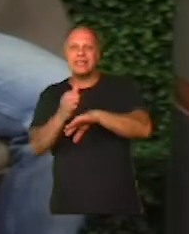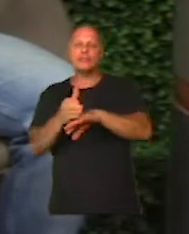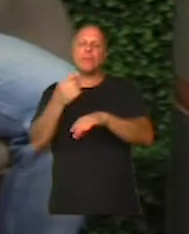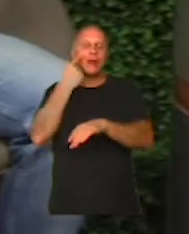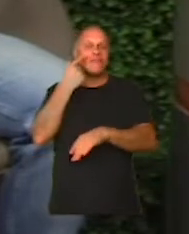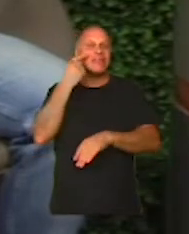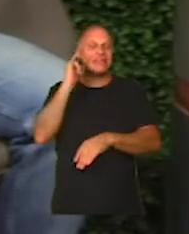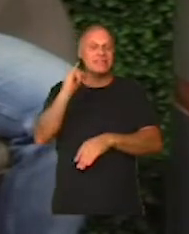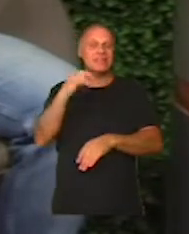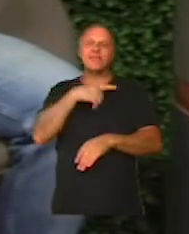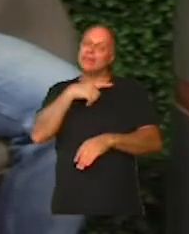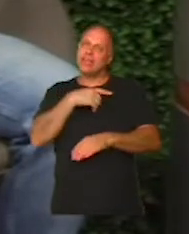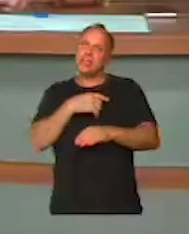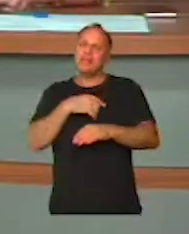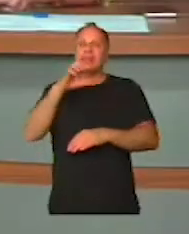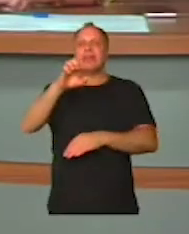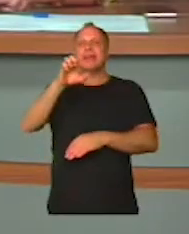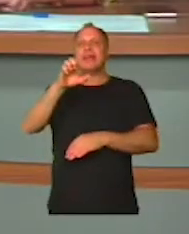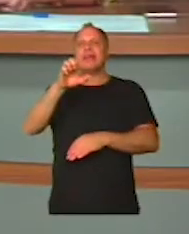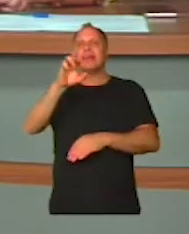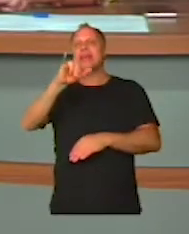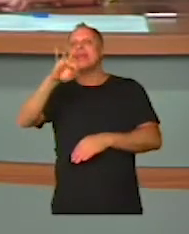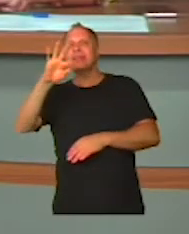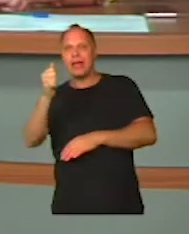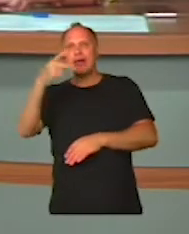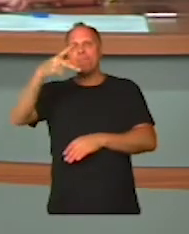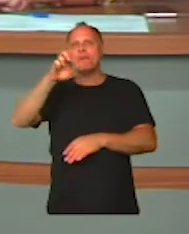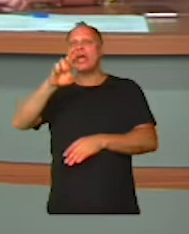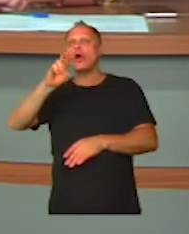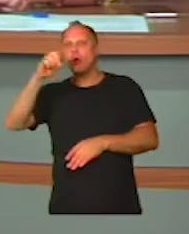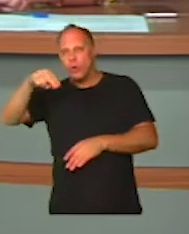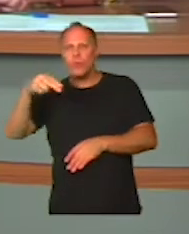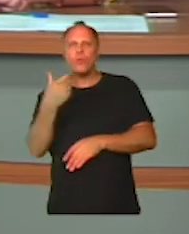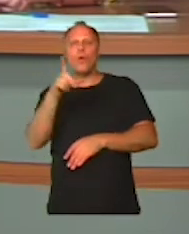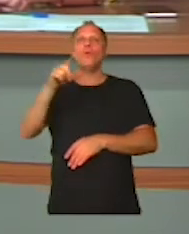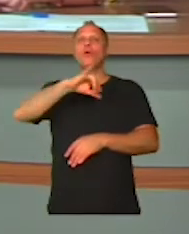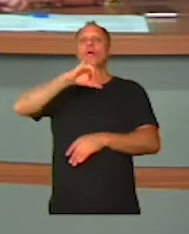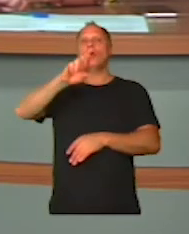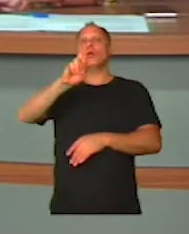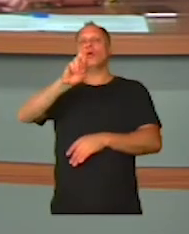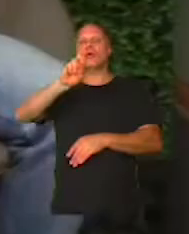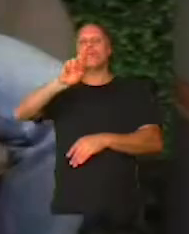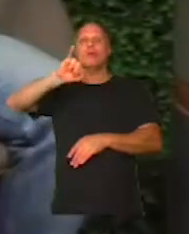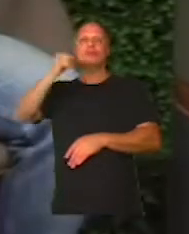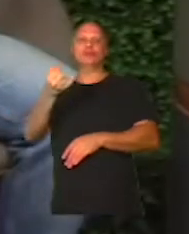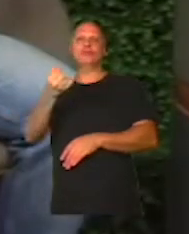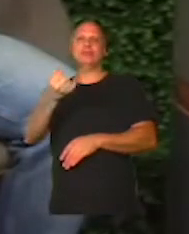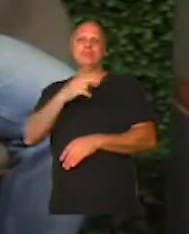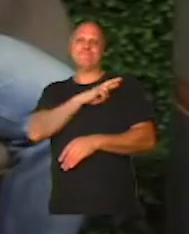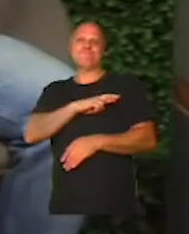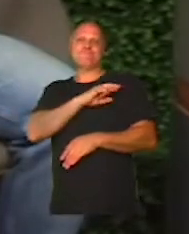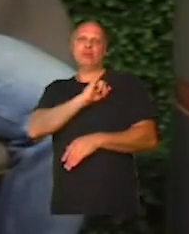vai montar Evita Perón, As Irmãs Gonzalez ou Romeo e Julieta. Esses são